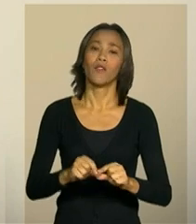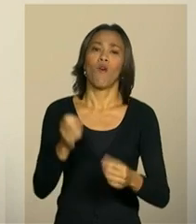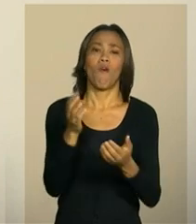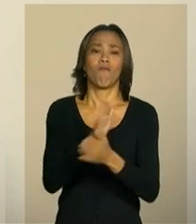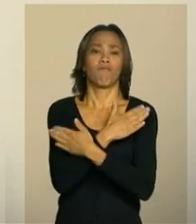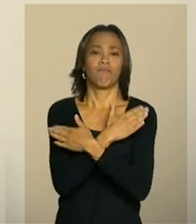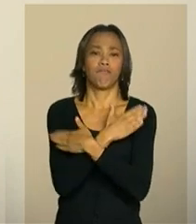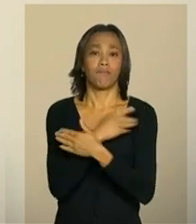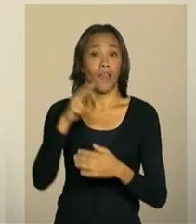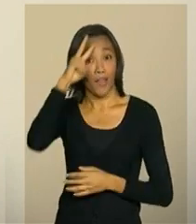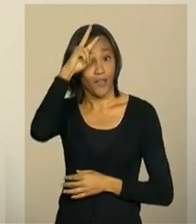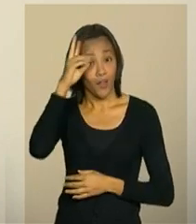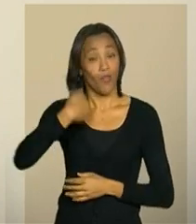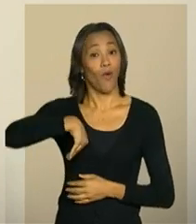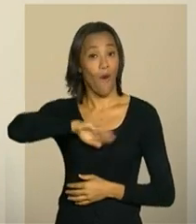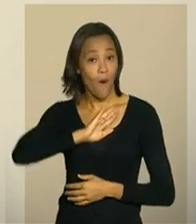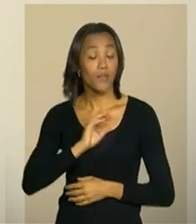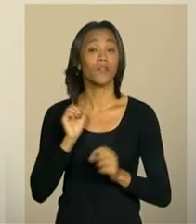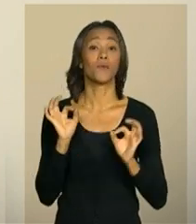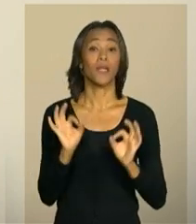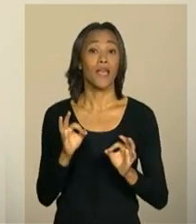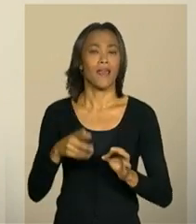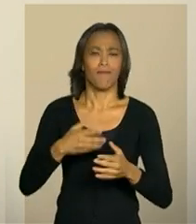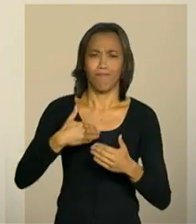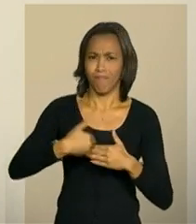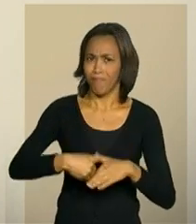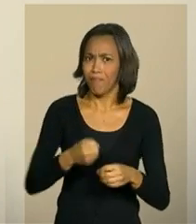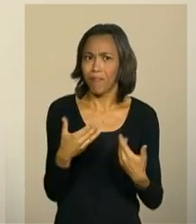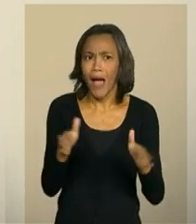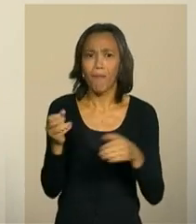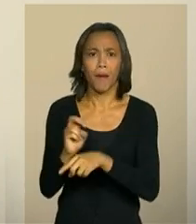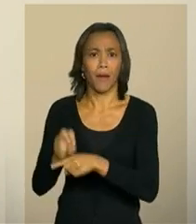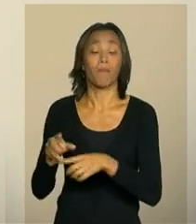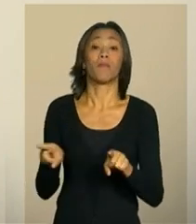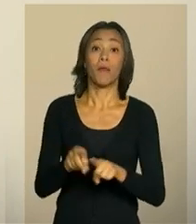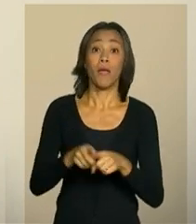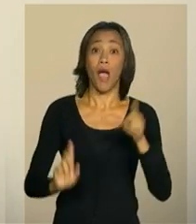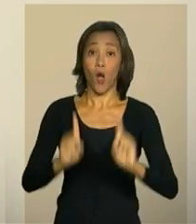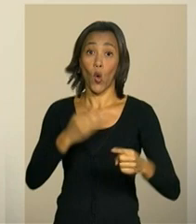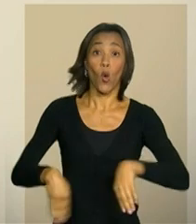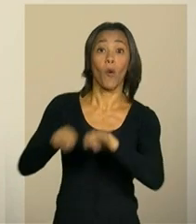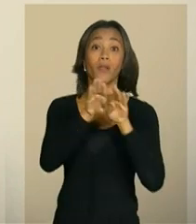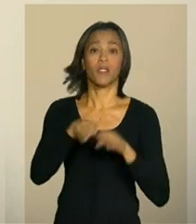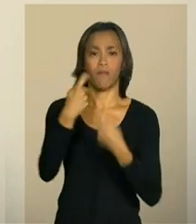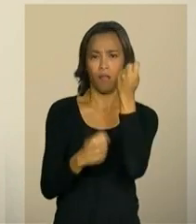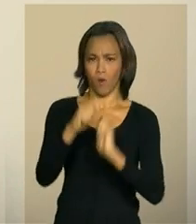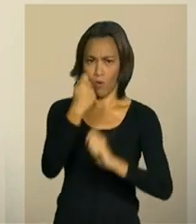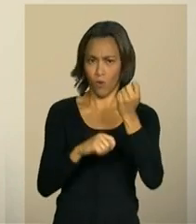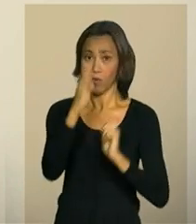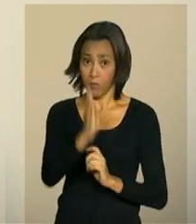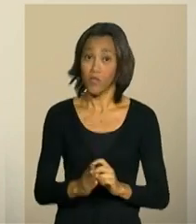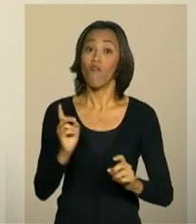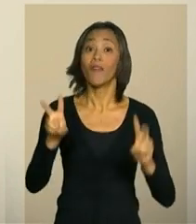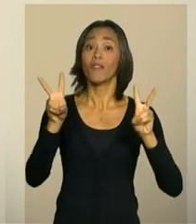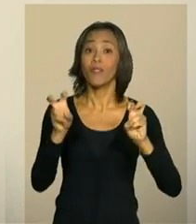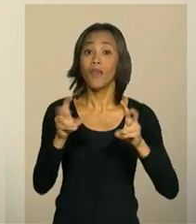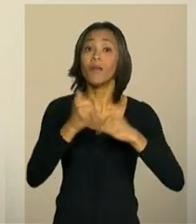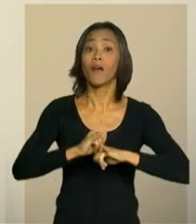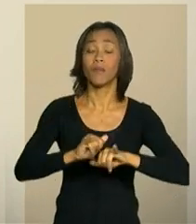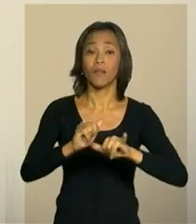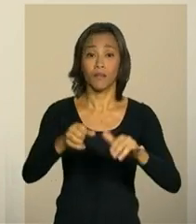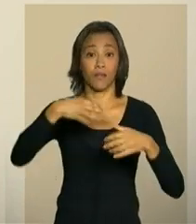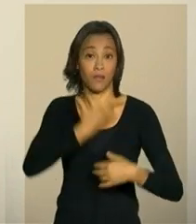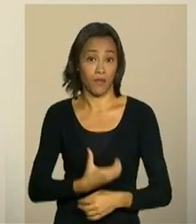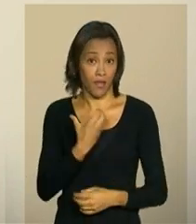da história estamos Praticamente em pleno emprego a competitividade da economia brasileira também foi tema da mensagem de